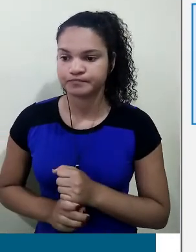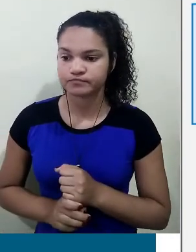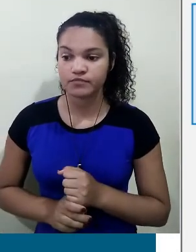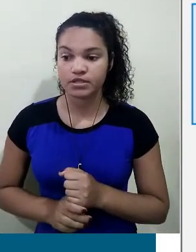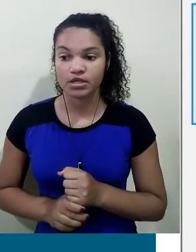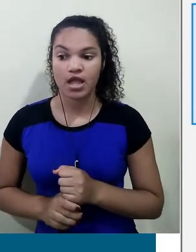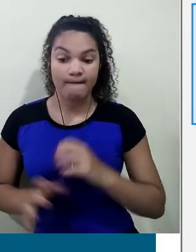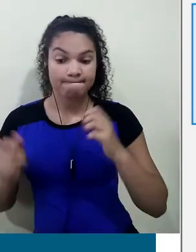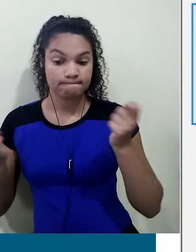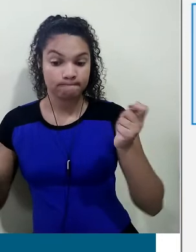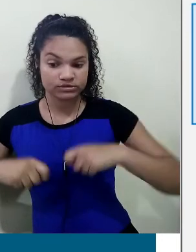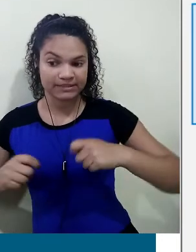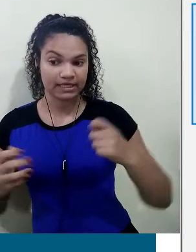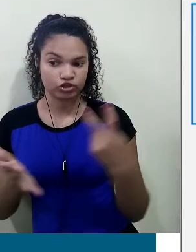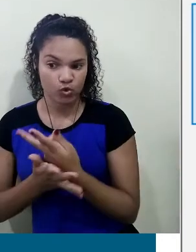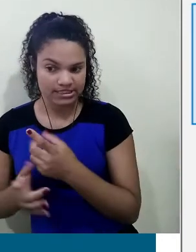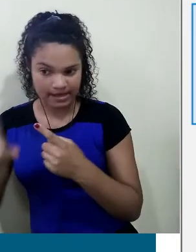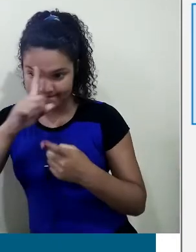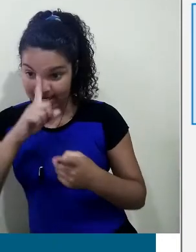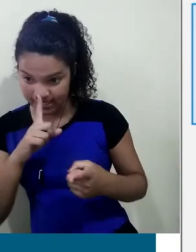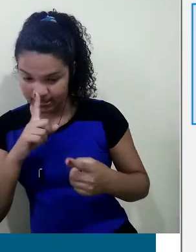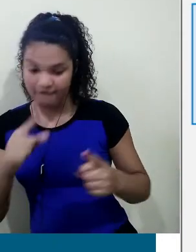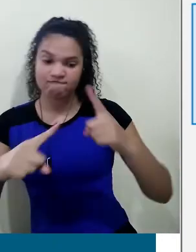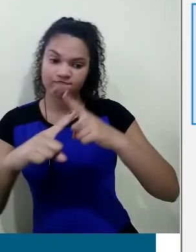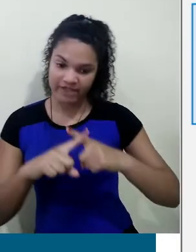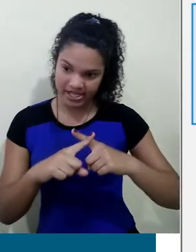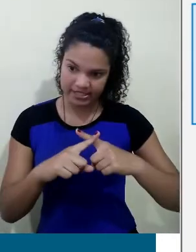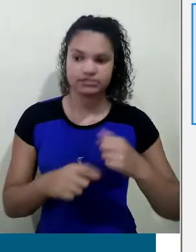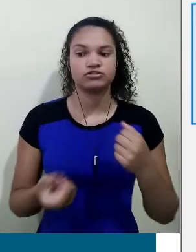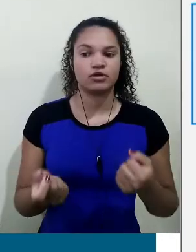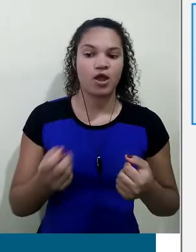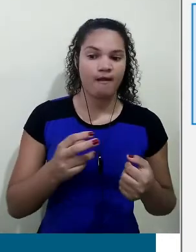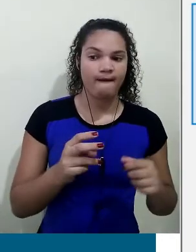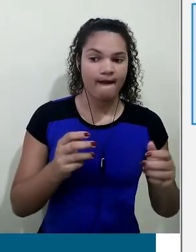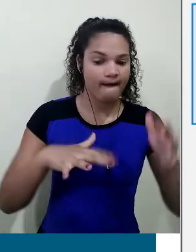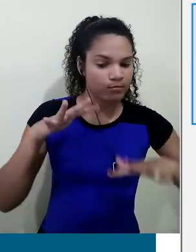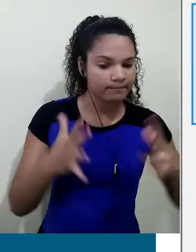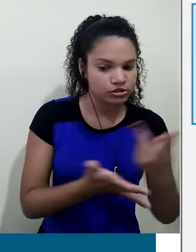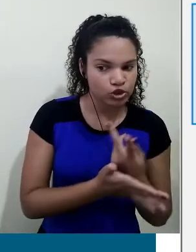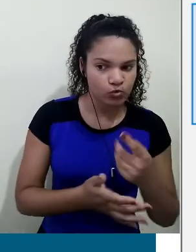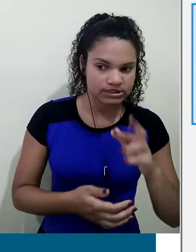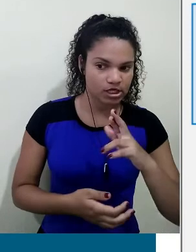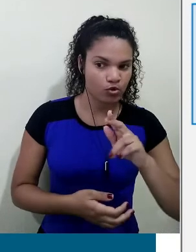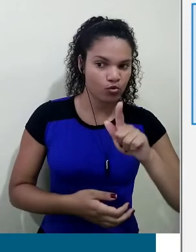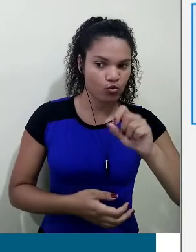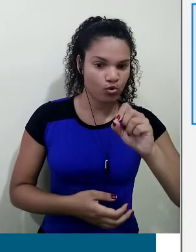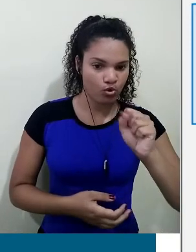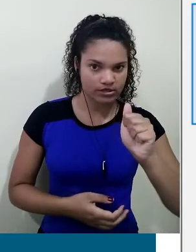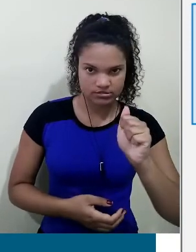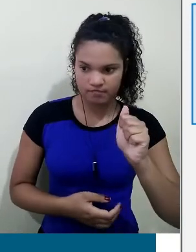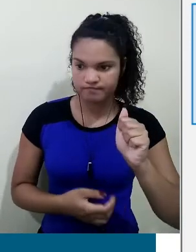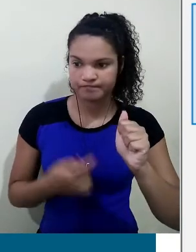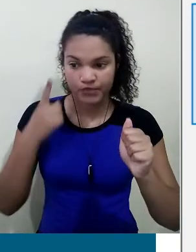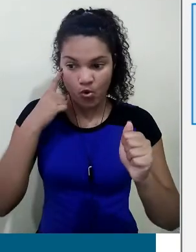a multiplicação entre a probabilidade do indivíduo ter semente amarela e a probabilidade do indivíduo ter semente rugosa. A probabilidade de nesse